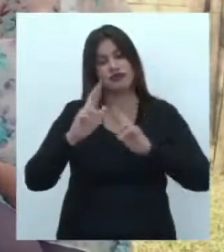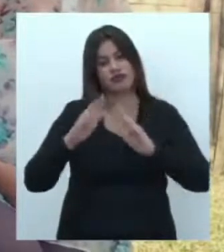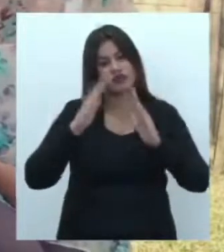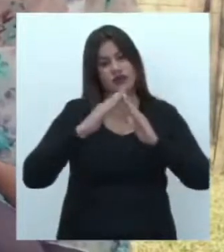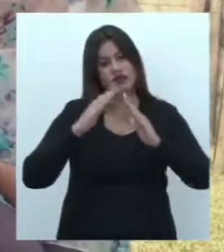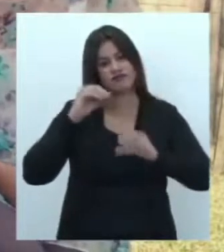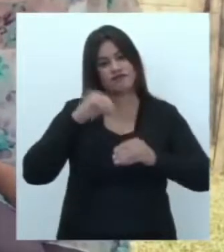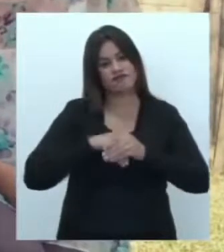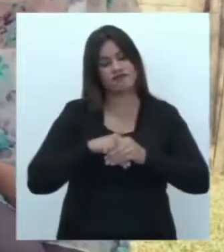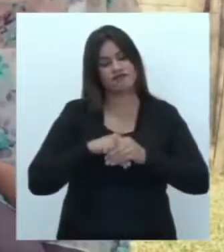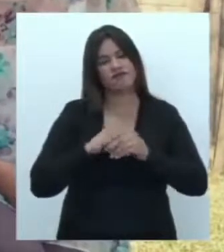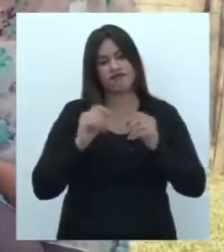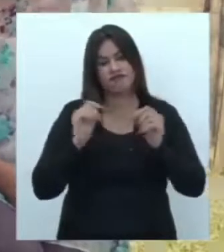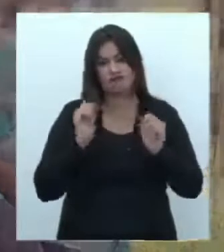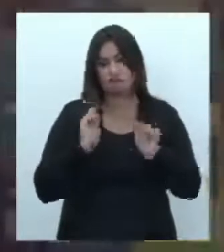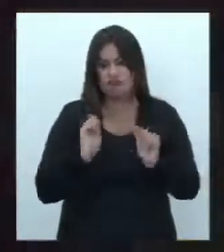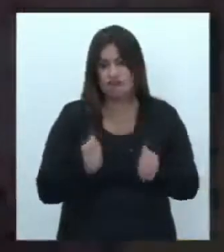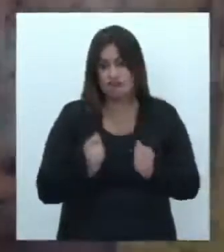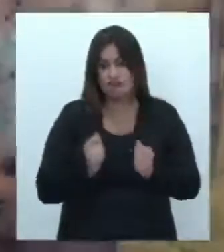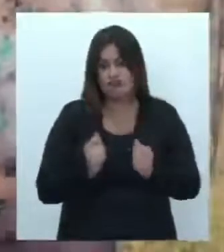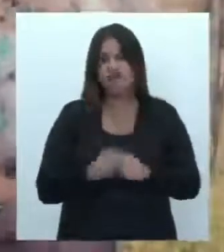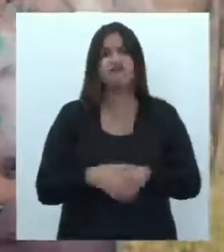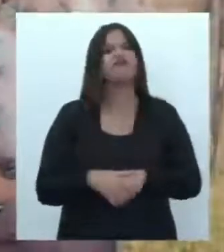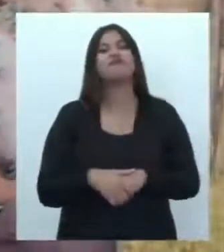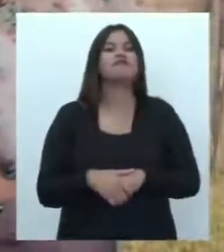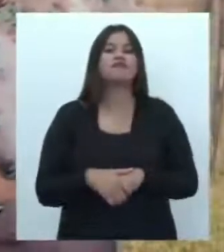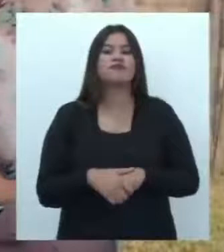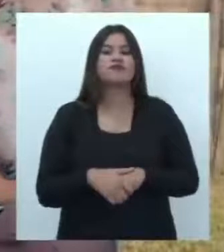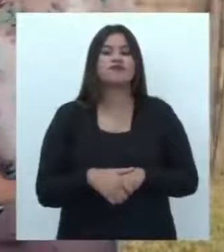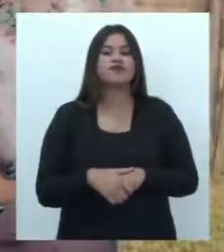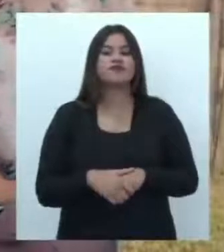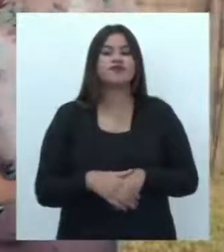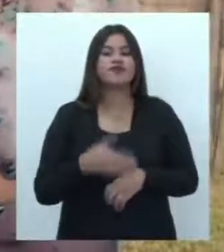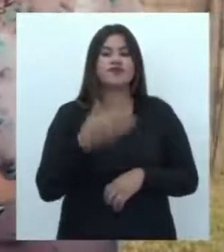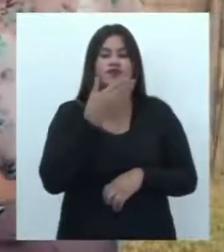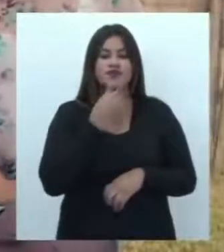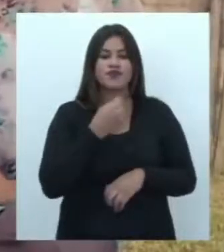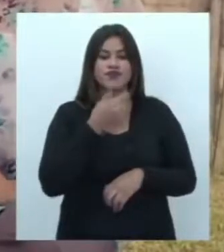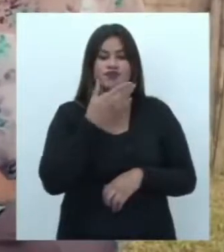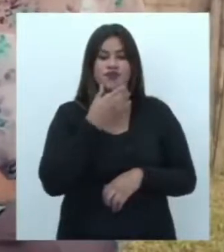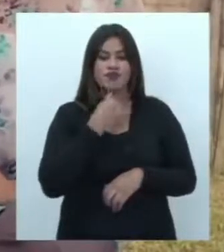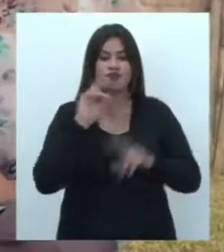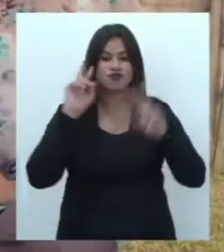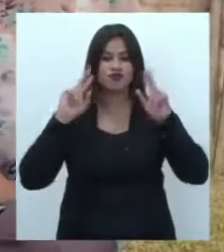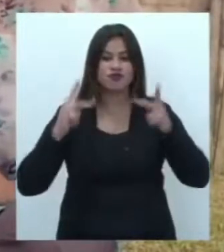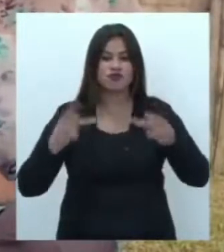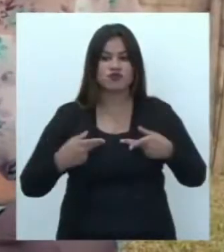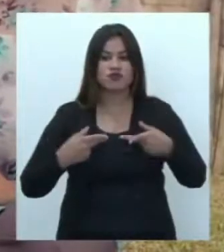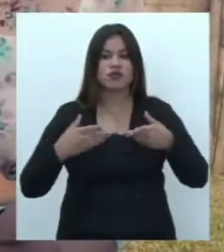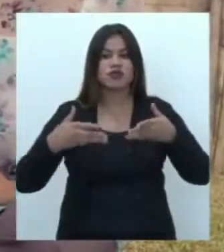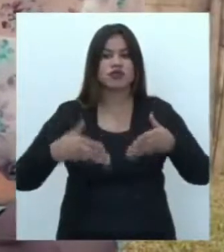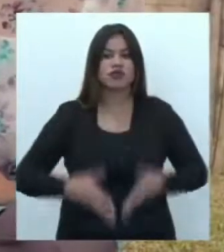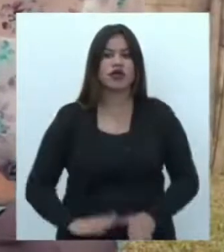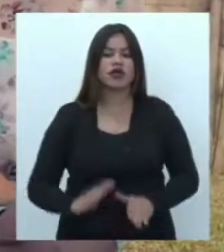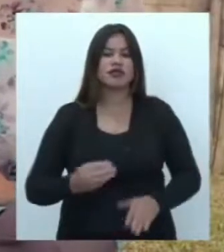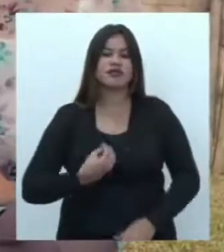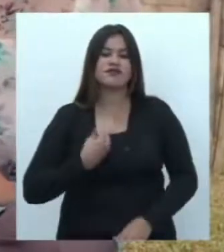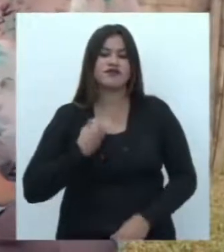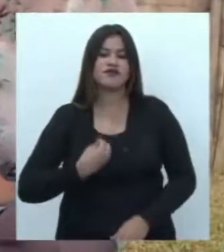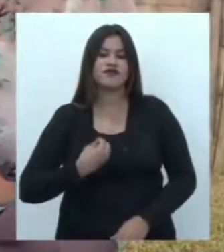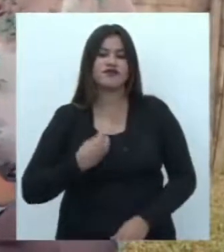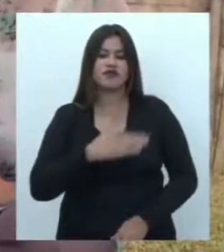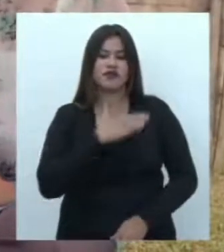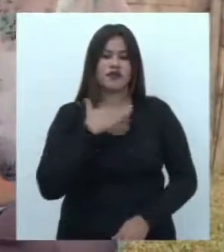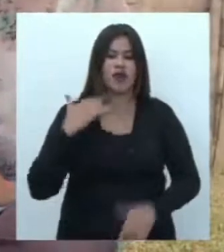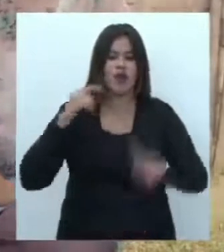casa. Preparado? O ser humano, ele nasce, vive e morre necessariamente